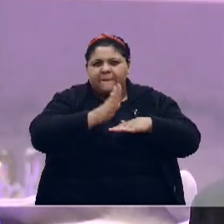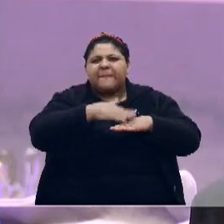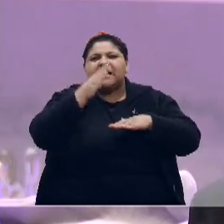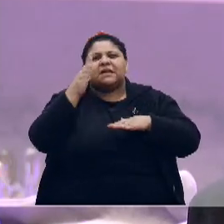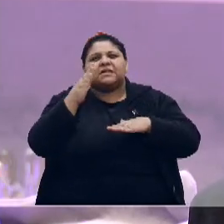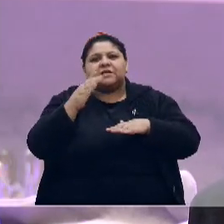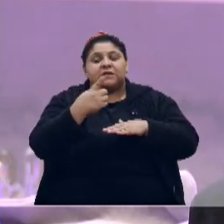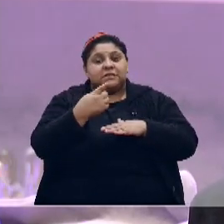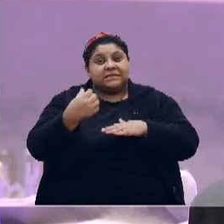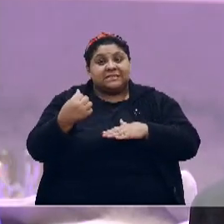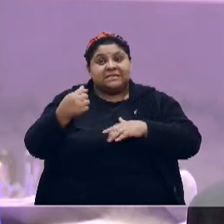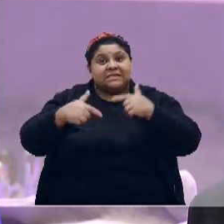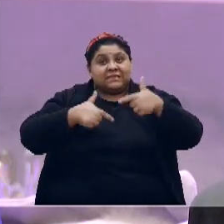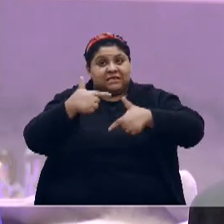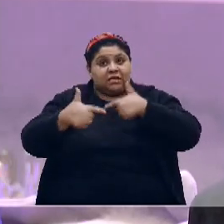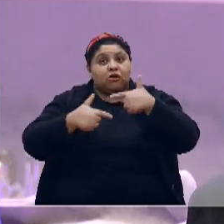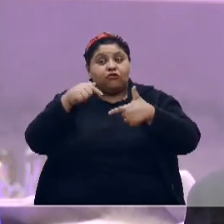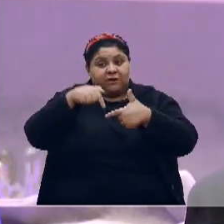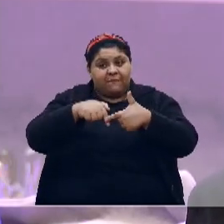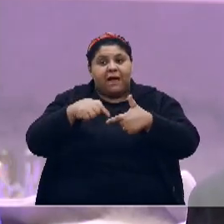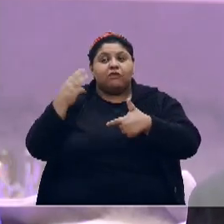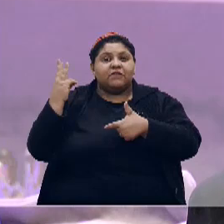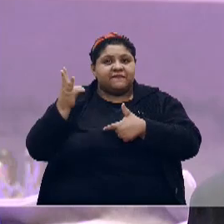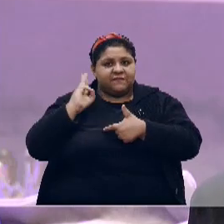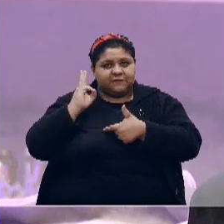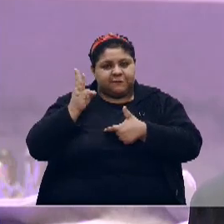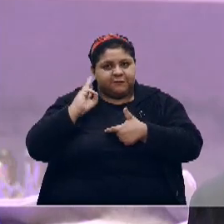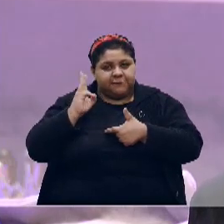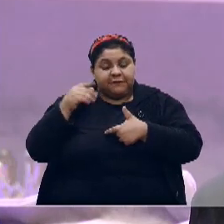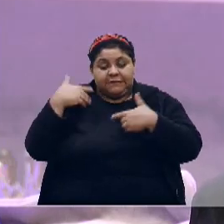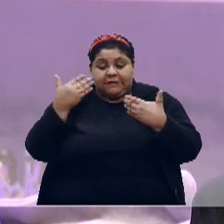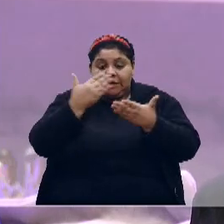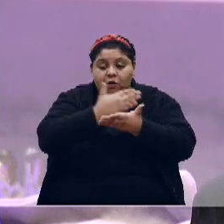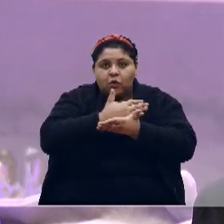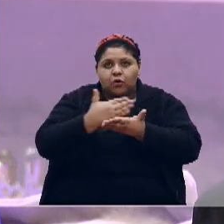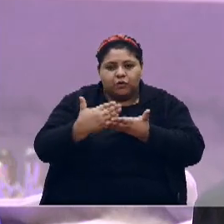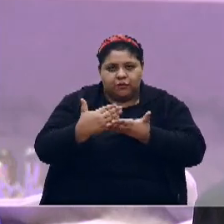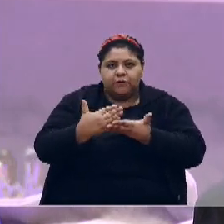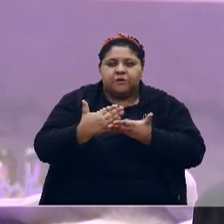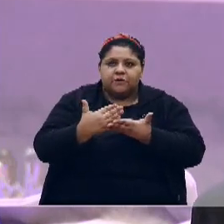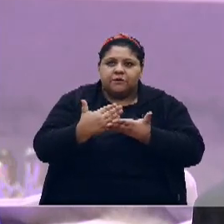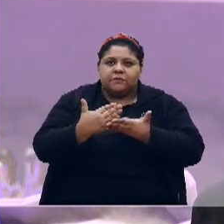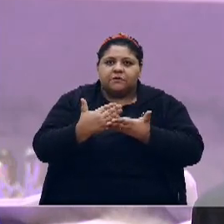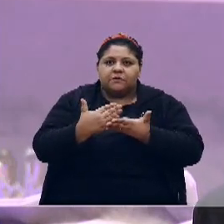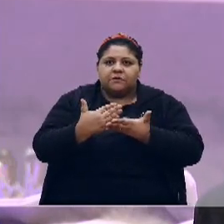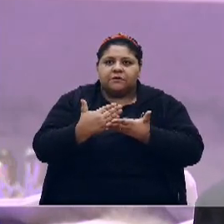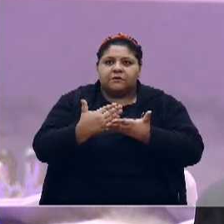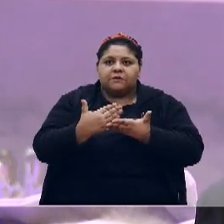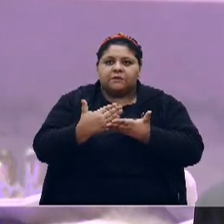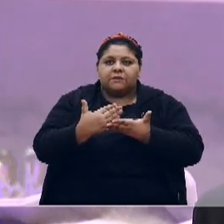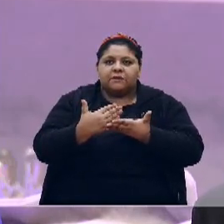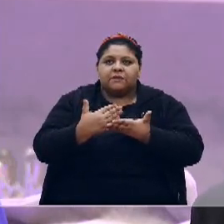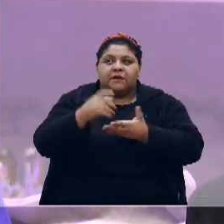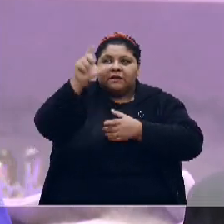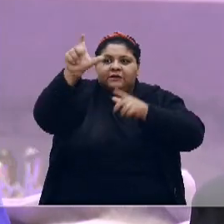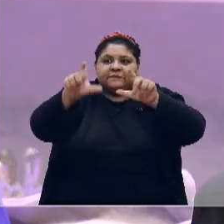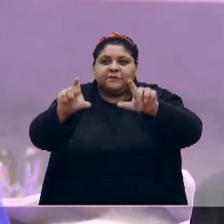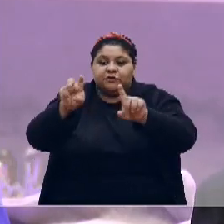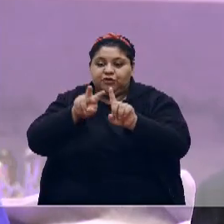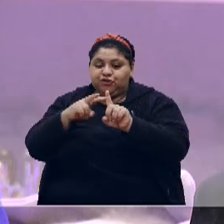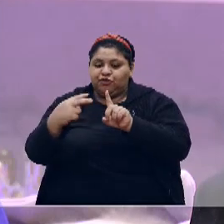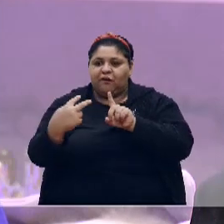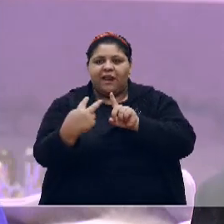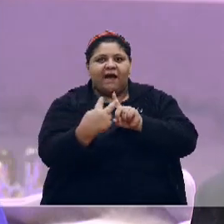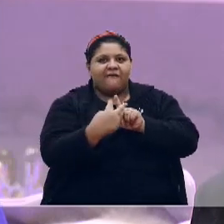fazem 16 anos que eu tô de motorista, né? Então, no início, assim, era bem estranho. As pessoas te olhavam, assim,